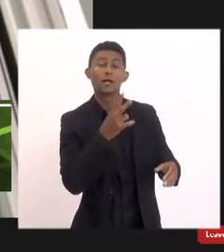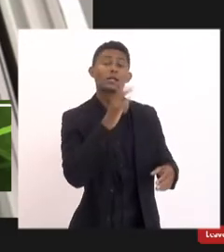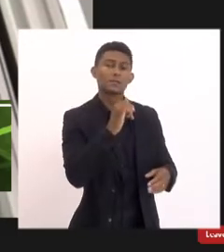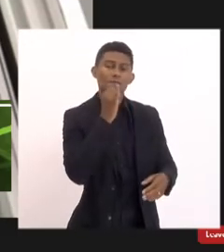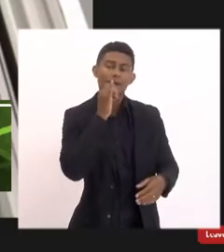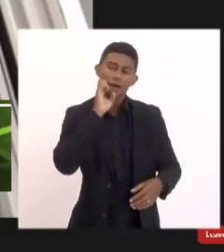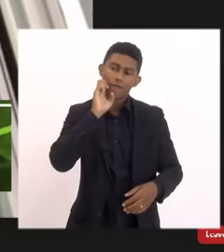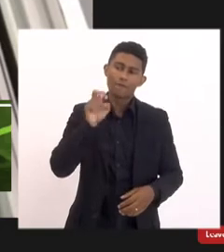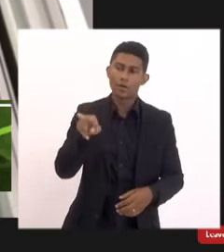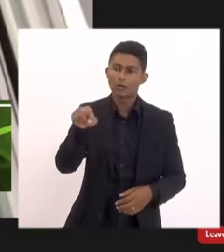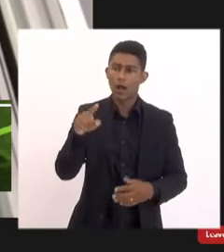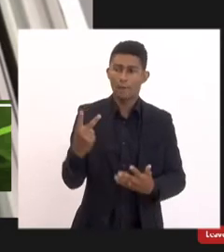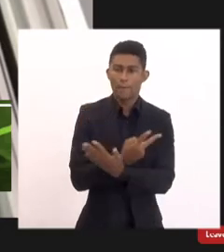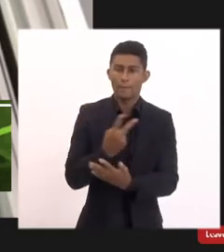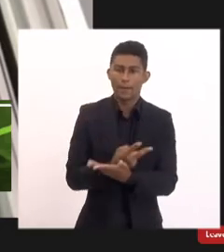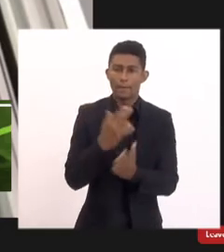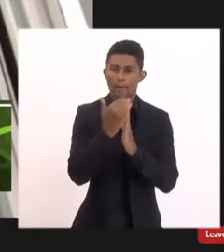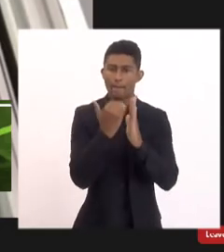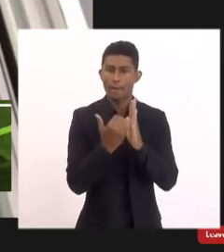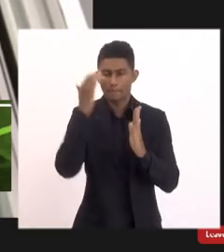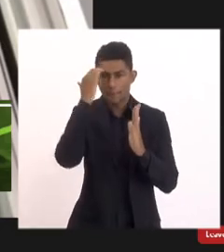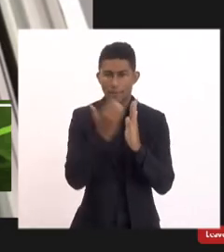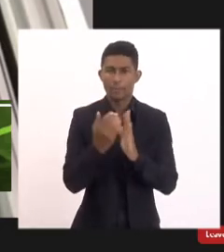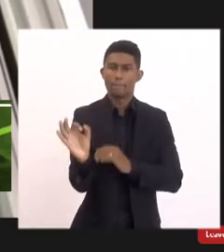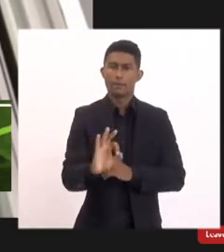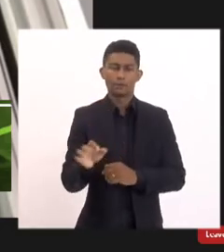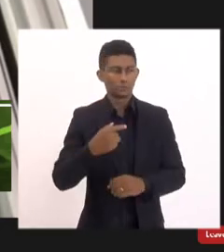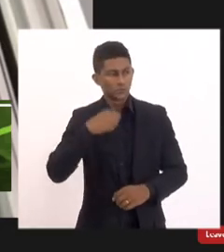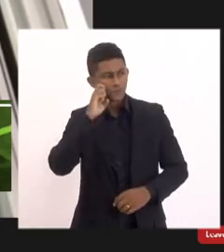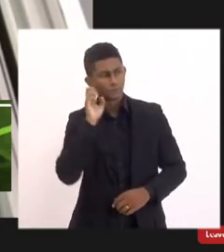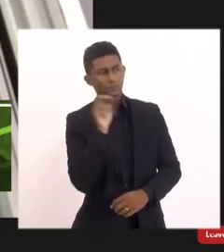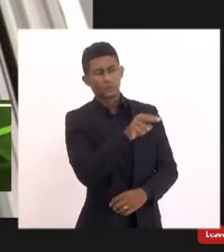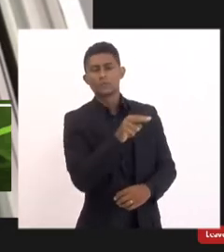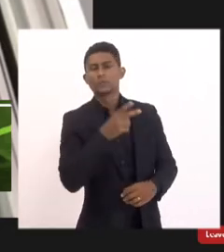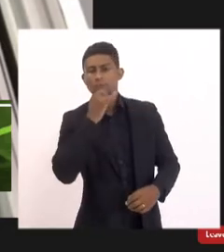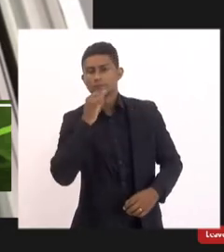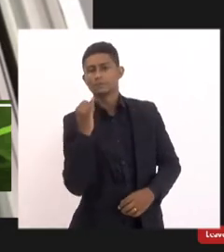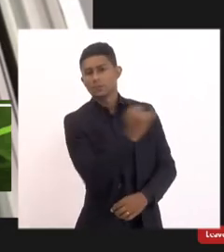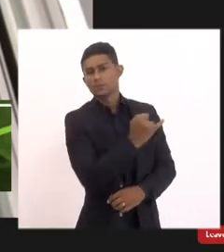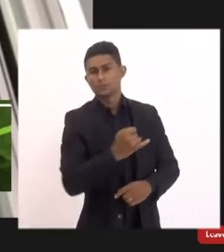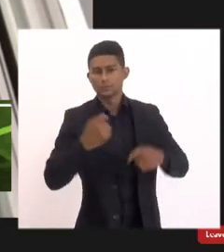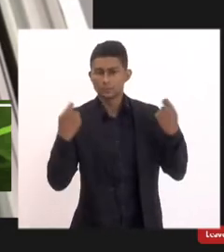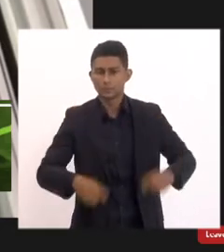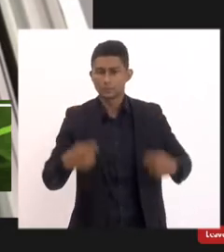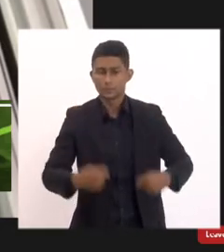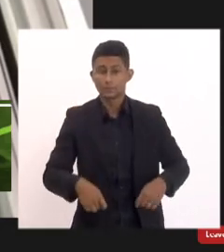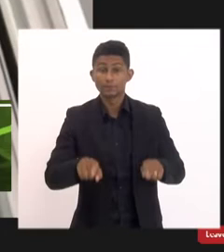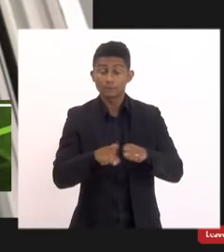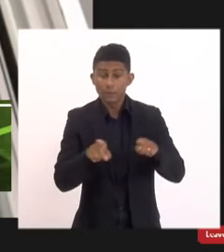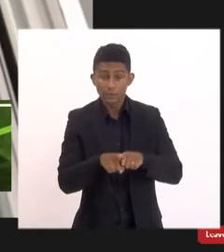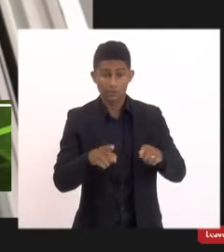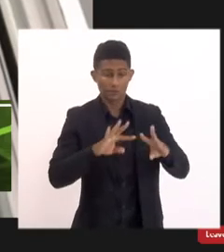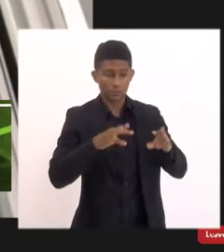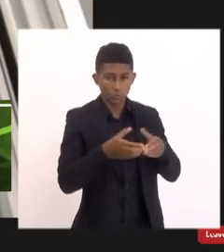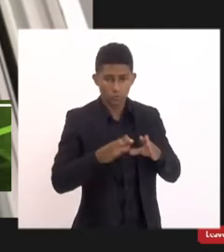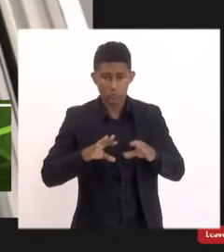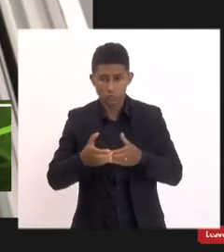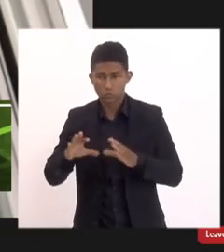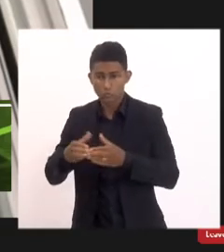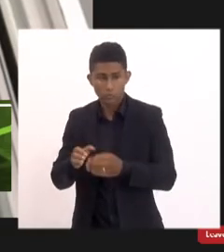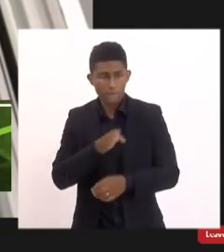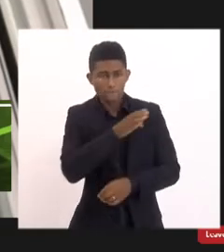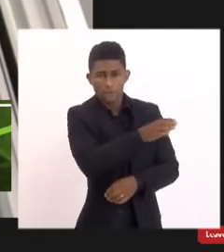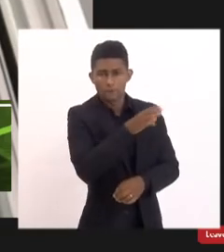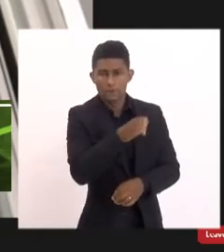E também a questão da organização de equipes para a fiscalização do cumprimento desses protocolos, ainda que seja